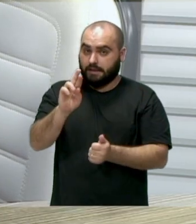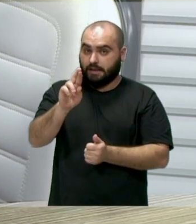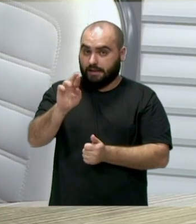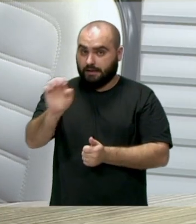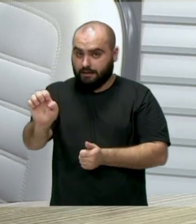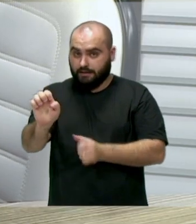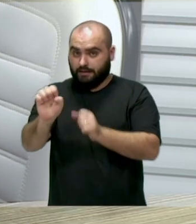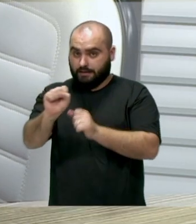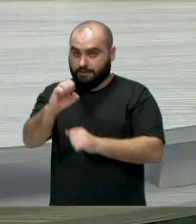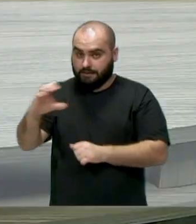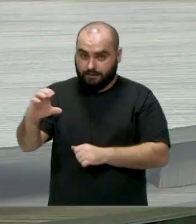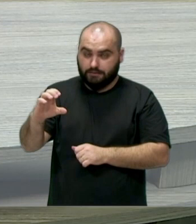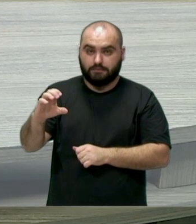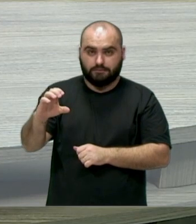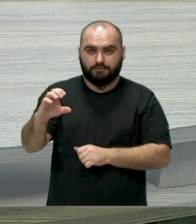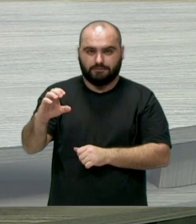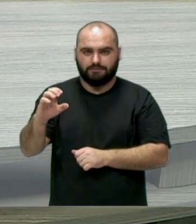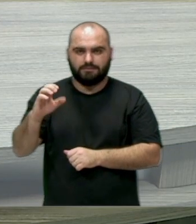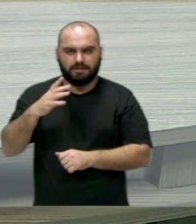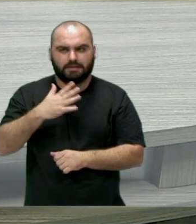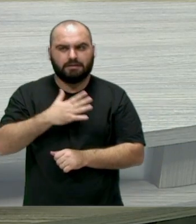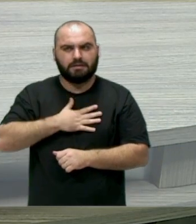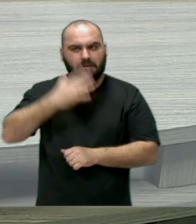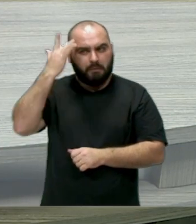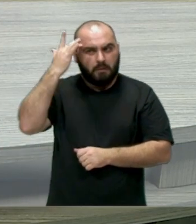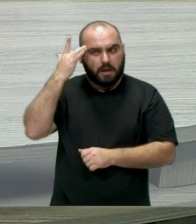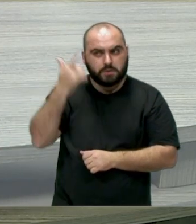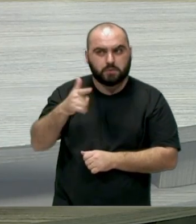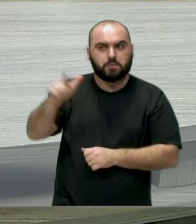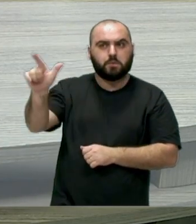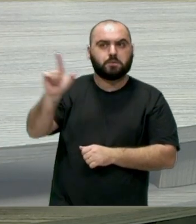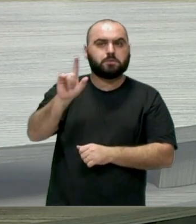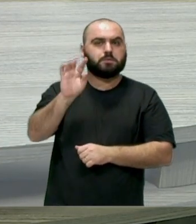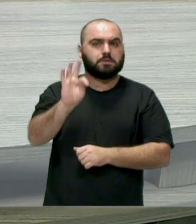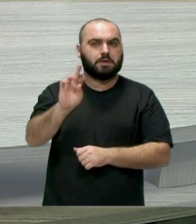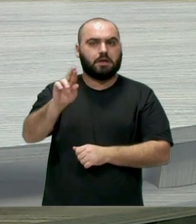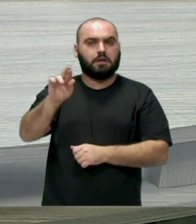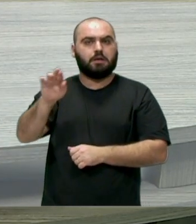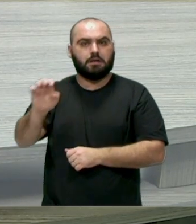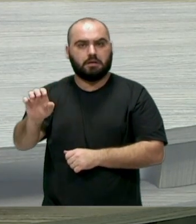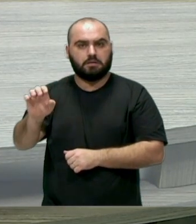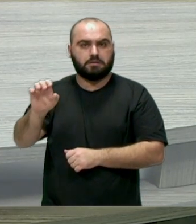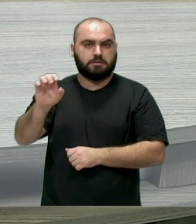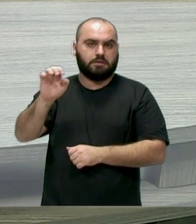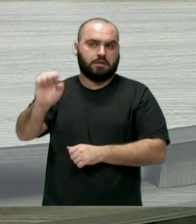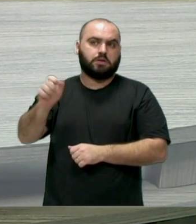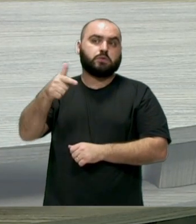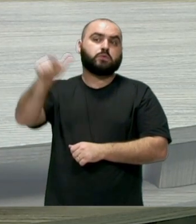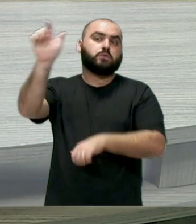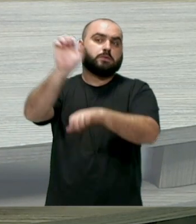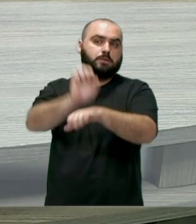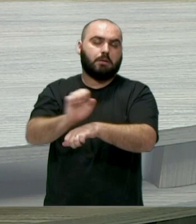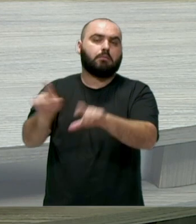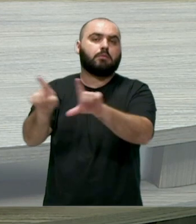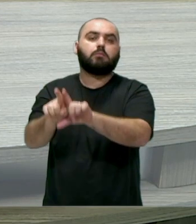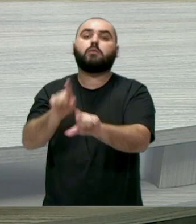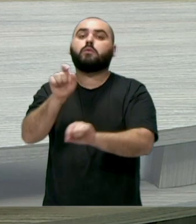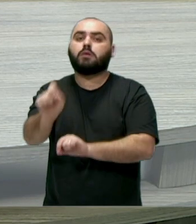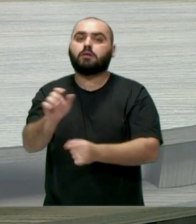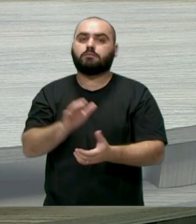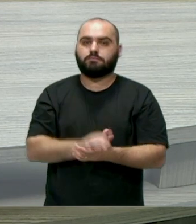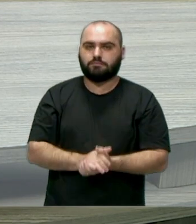Santa Catarina, como eu imagino que dos outros tribunais regionais também, dos outros estados, para que a